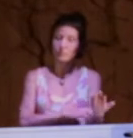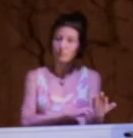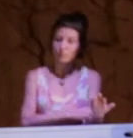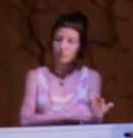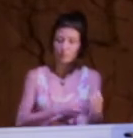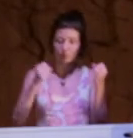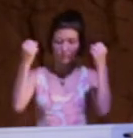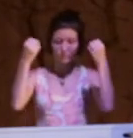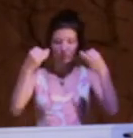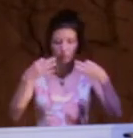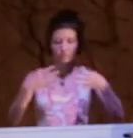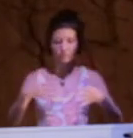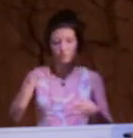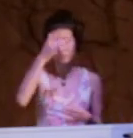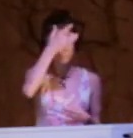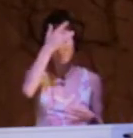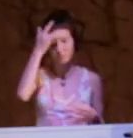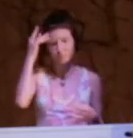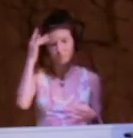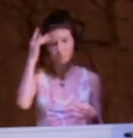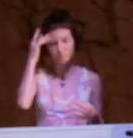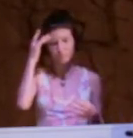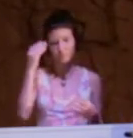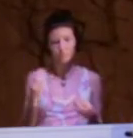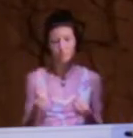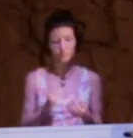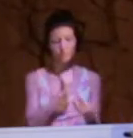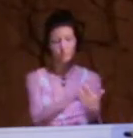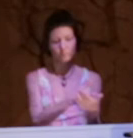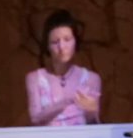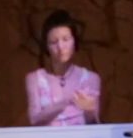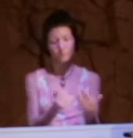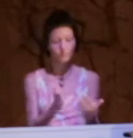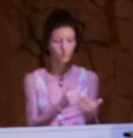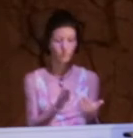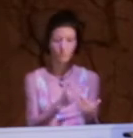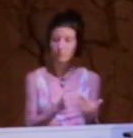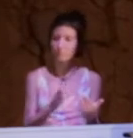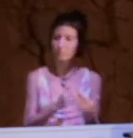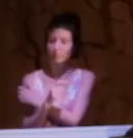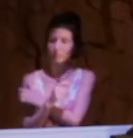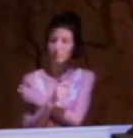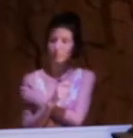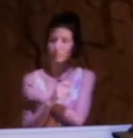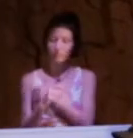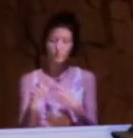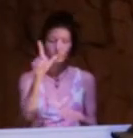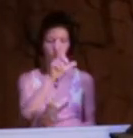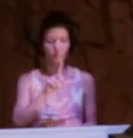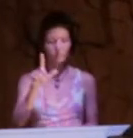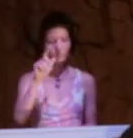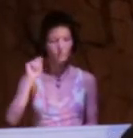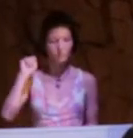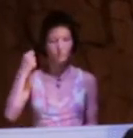seria esse Garapé, o Igarapé, Tucunaré, por aí vai, né, os nomes dos peixes. e depois veio Negro Brasileira.